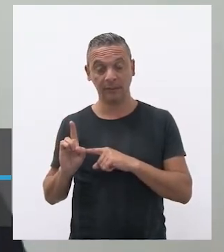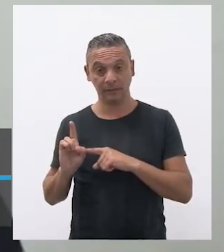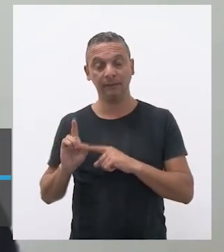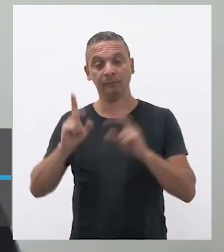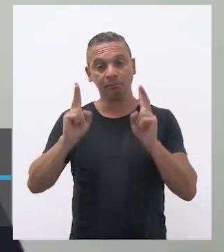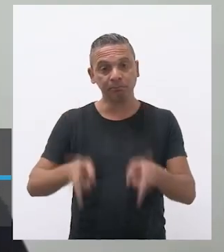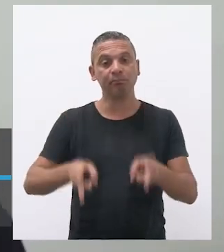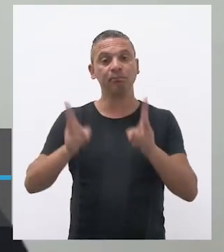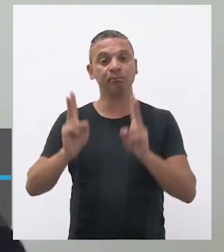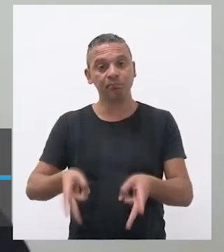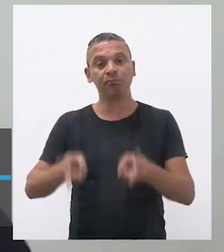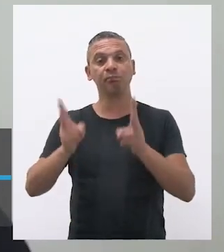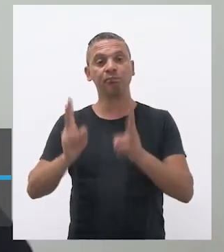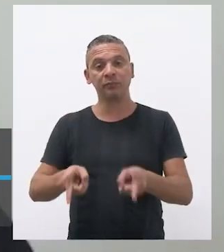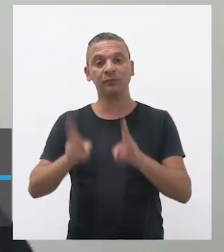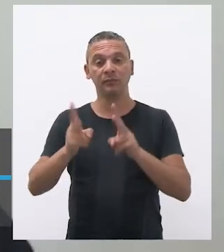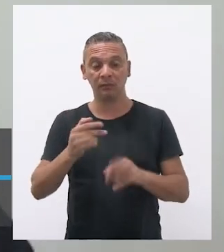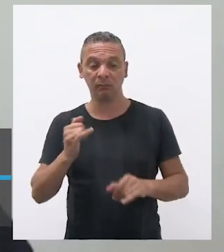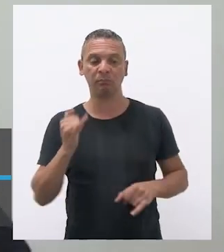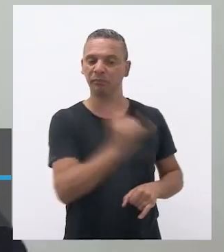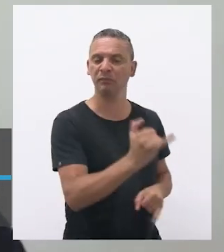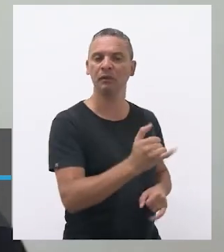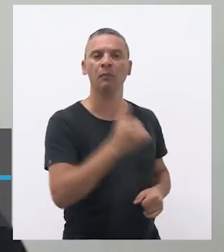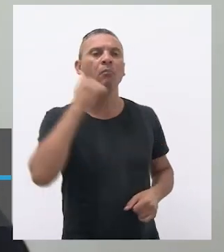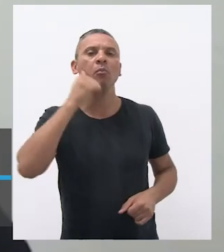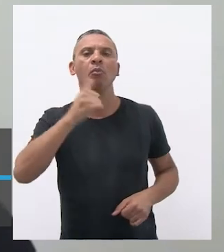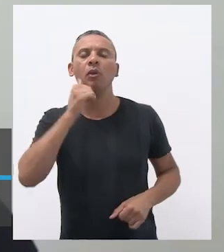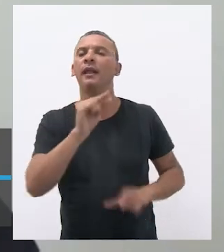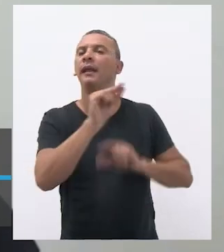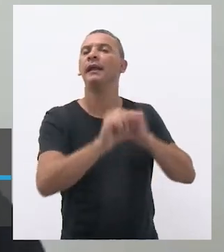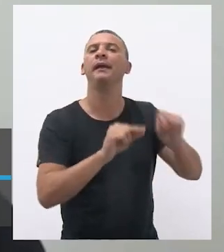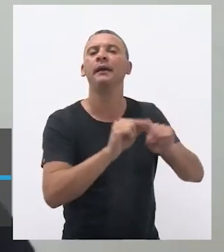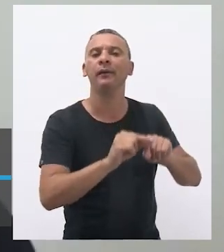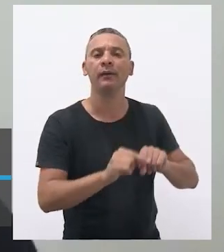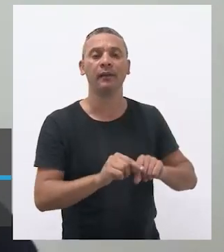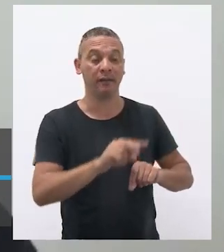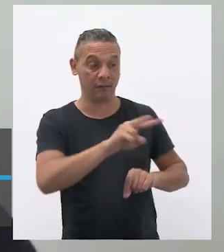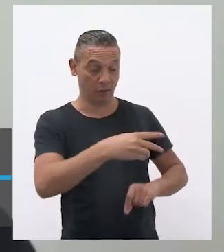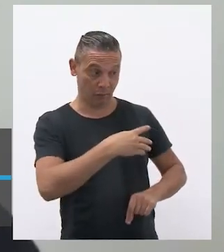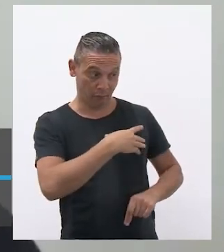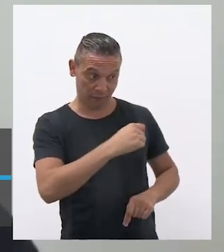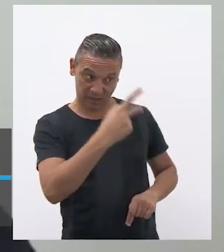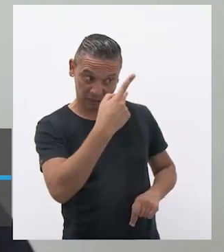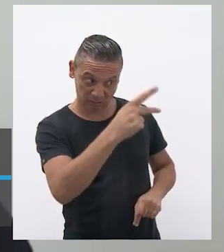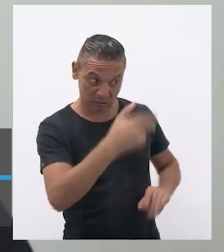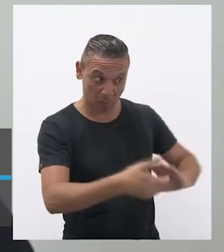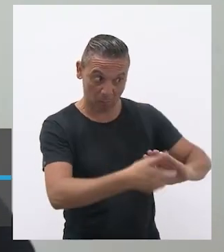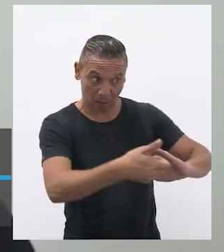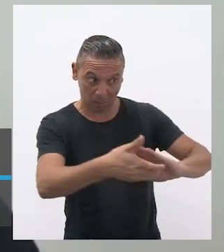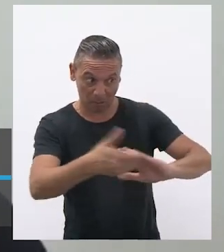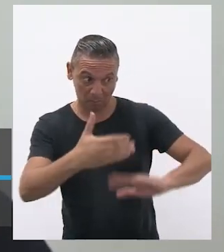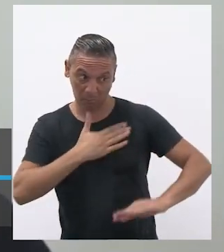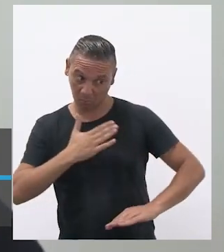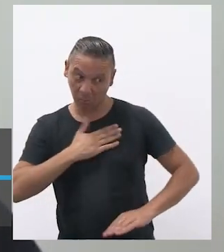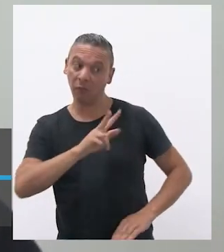mais, por ser o tema da nossa conversa de hoje, né? Que ela pode ser encarada como